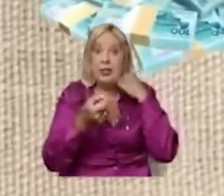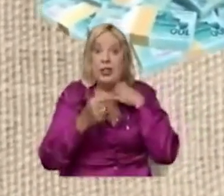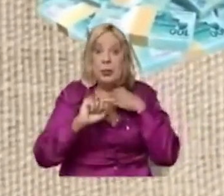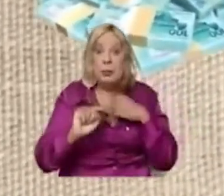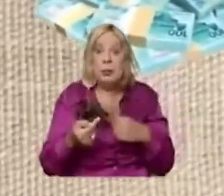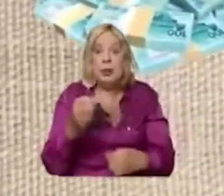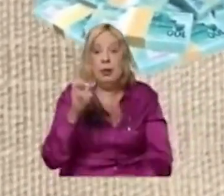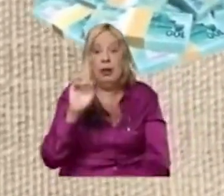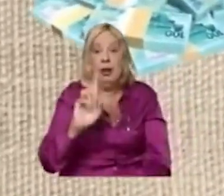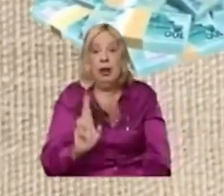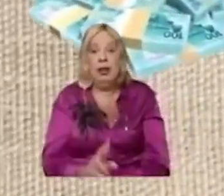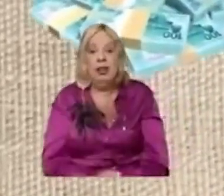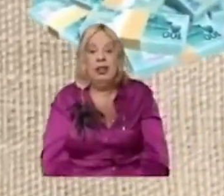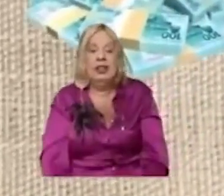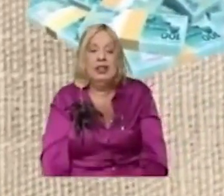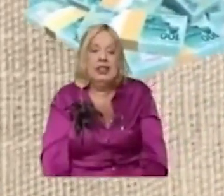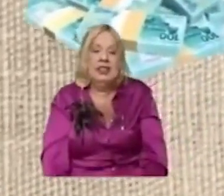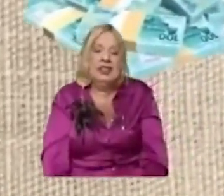R$ 120.000.